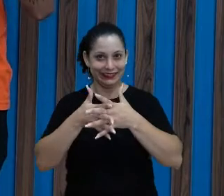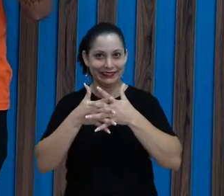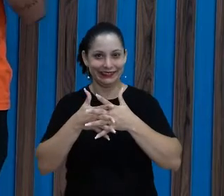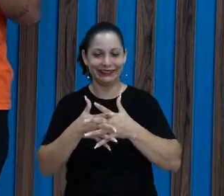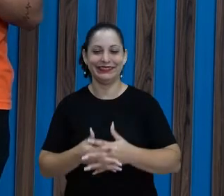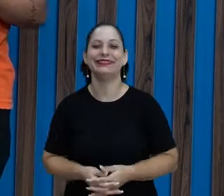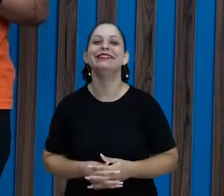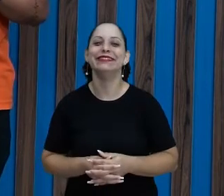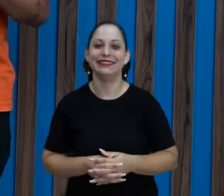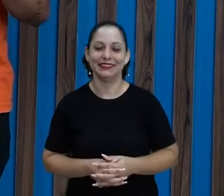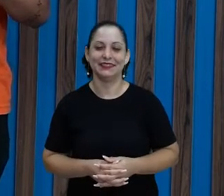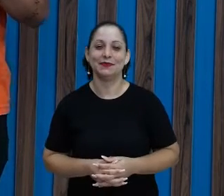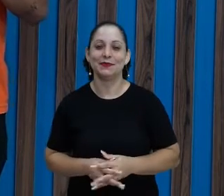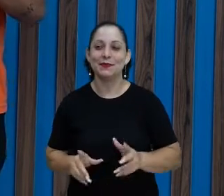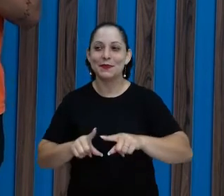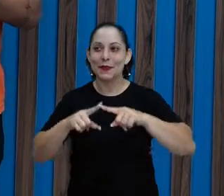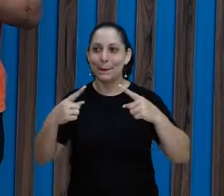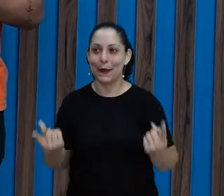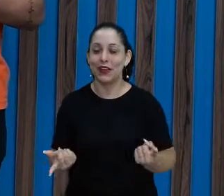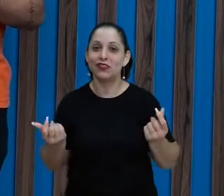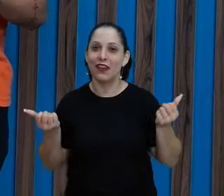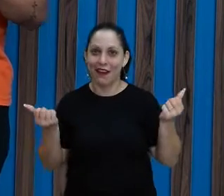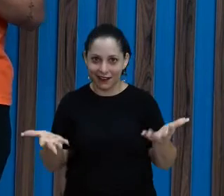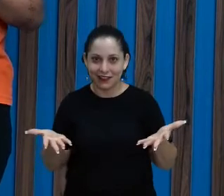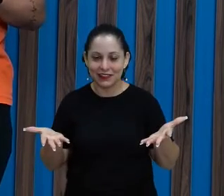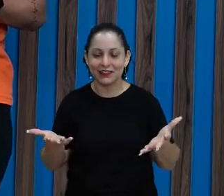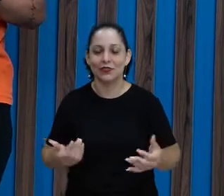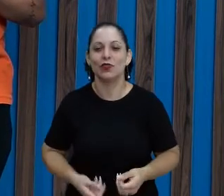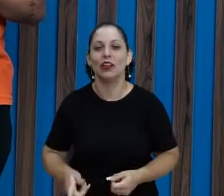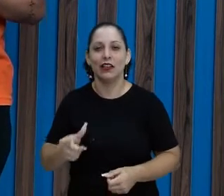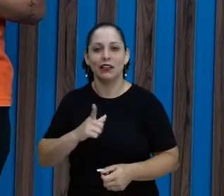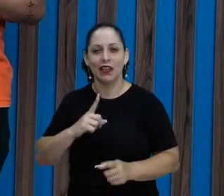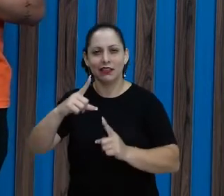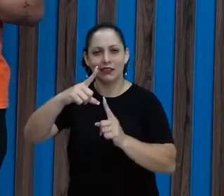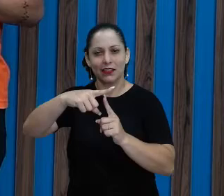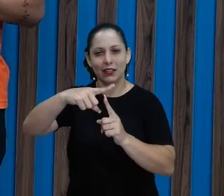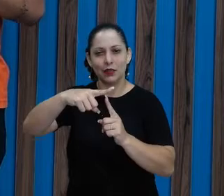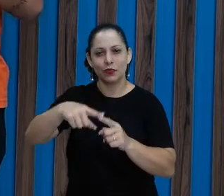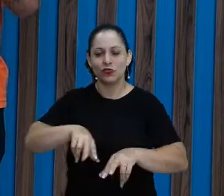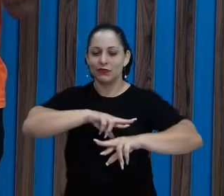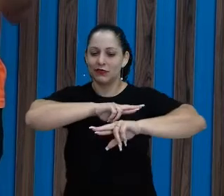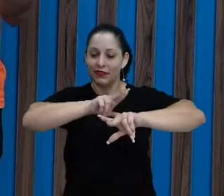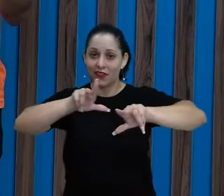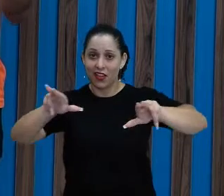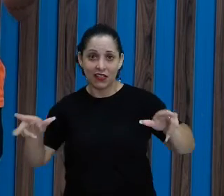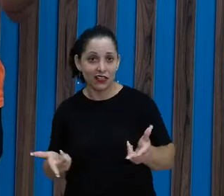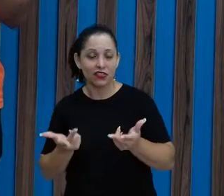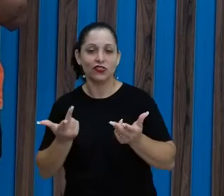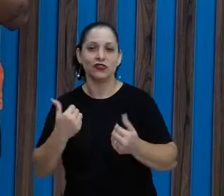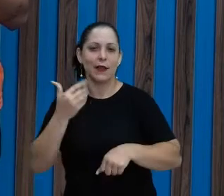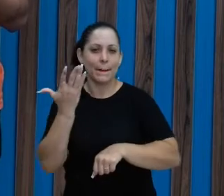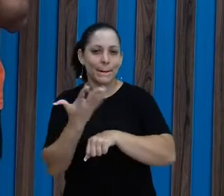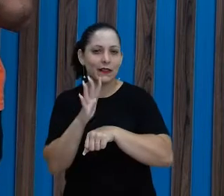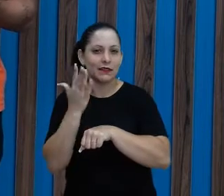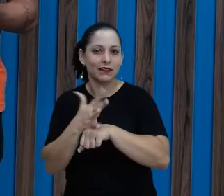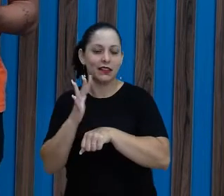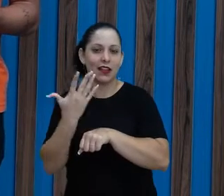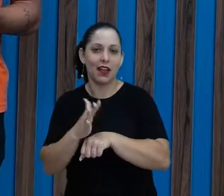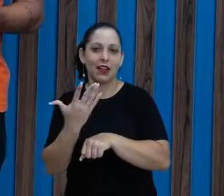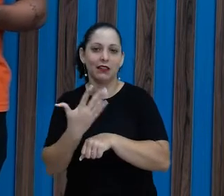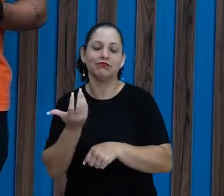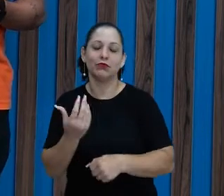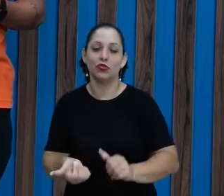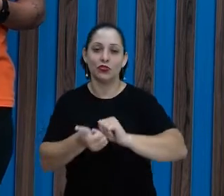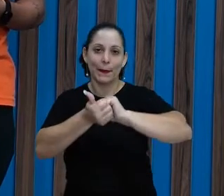maroado das ideias. Mas é isso. Então, existem tipos de maneiras diferentes de praticar o